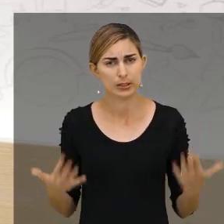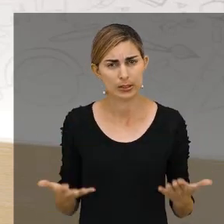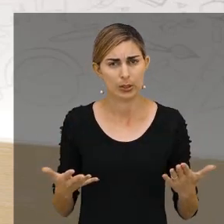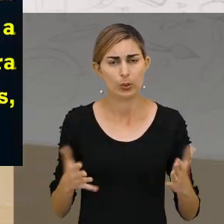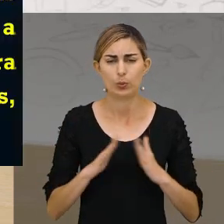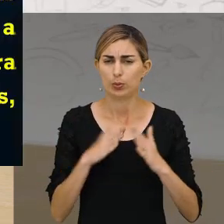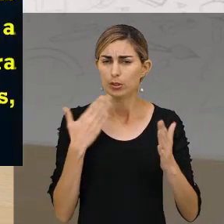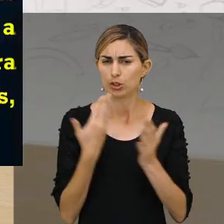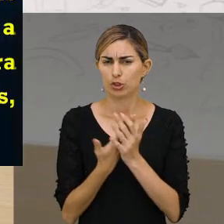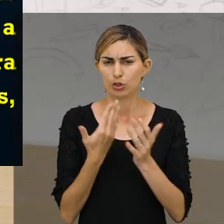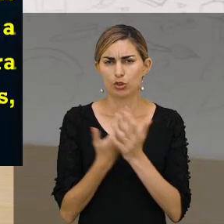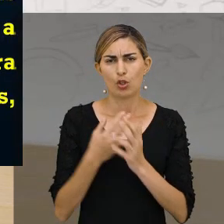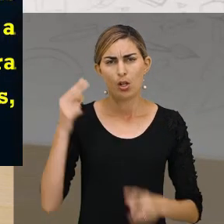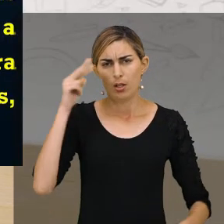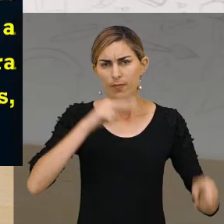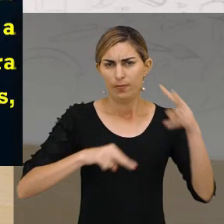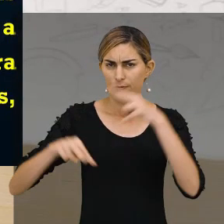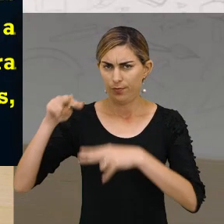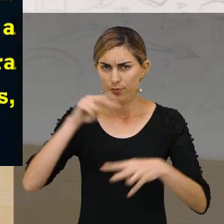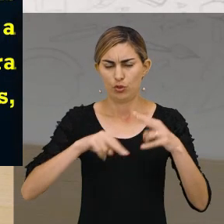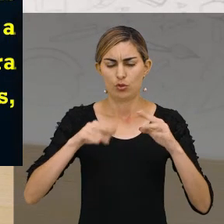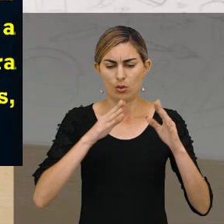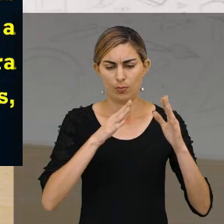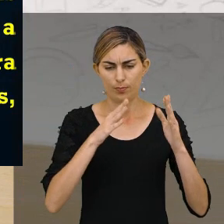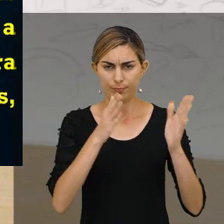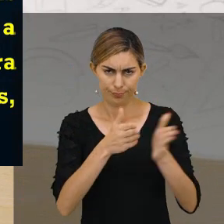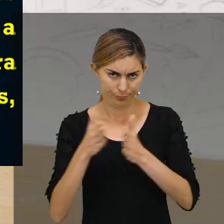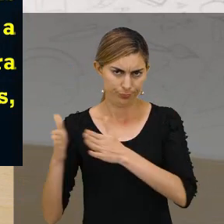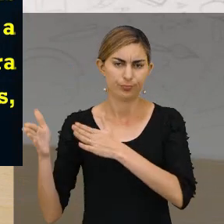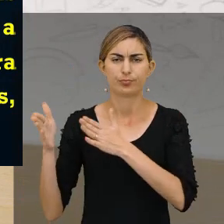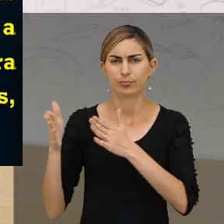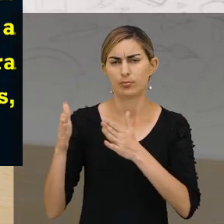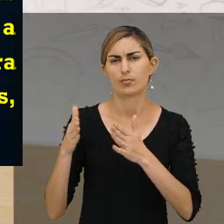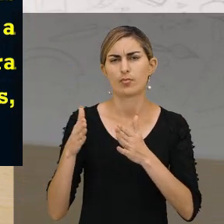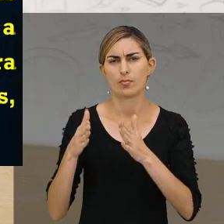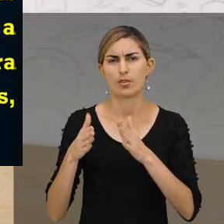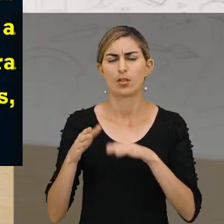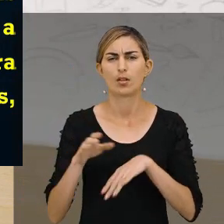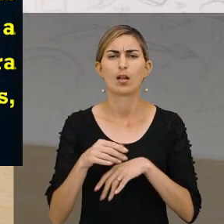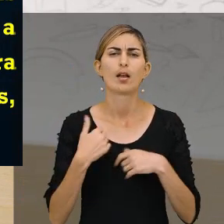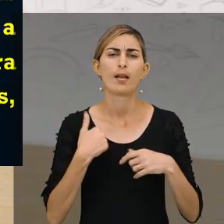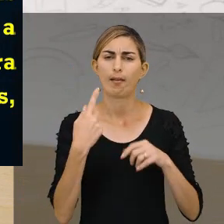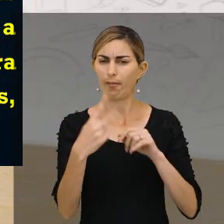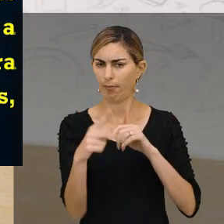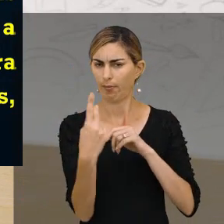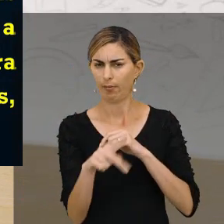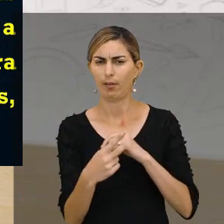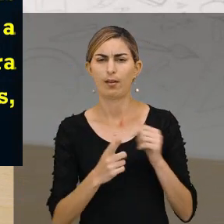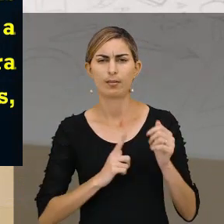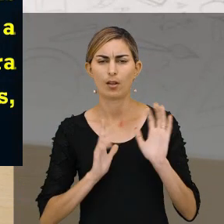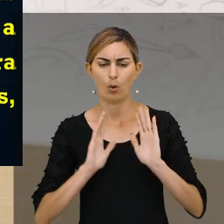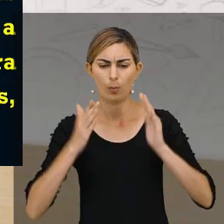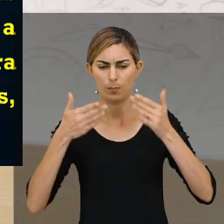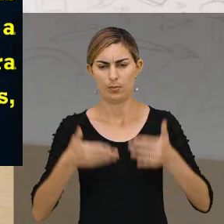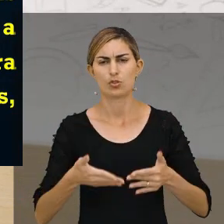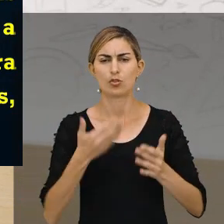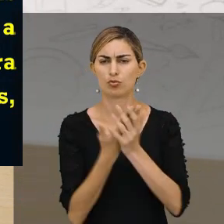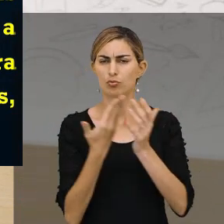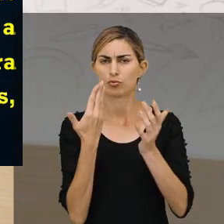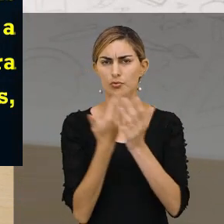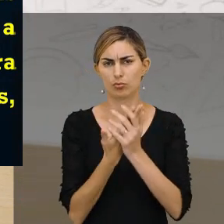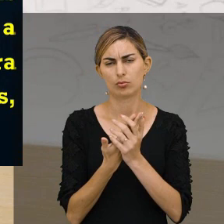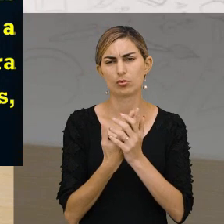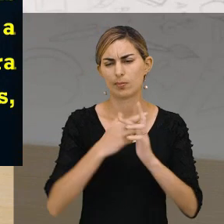Então, a escola vista como organização institucional, né, a escola em si, ela tem sido um objeto